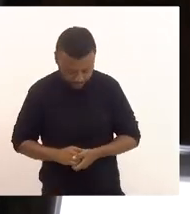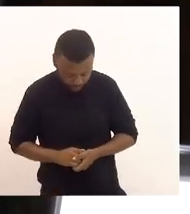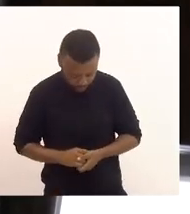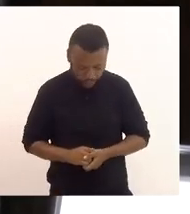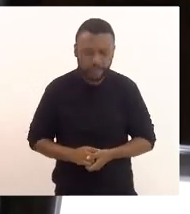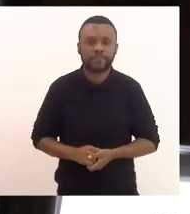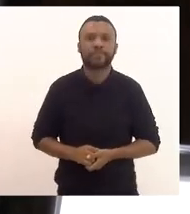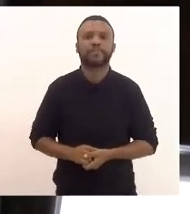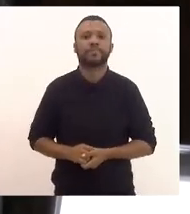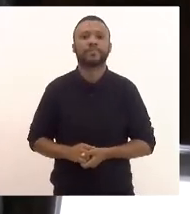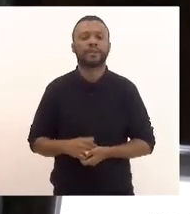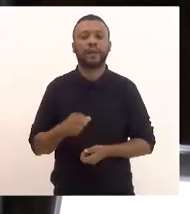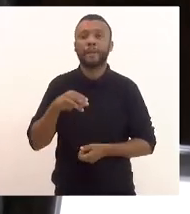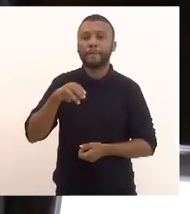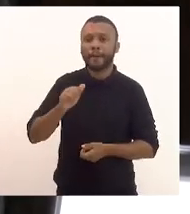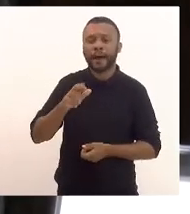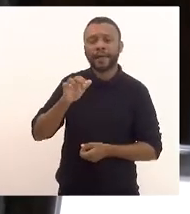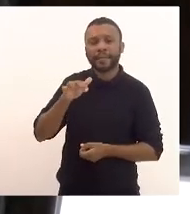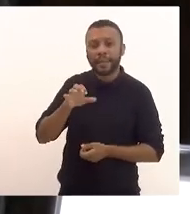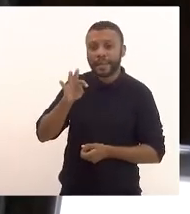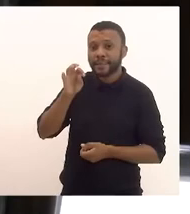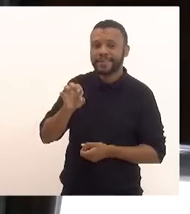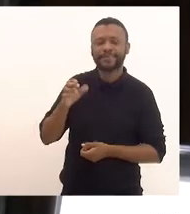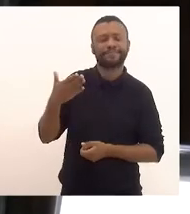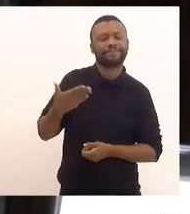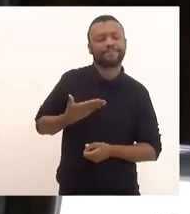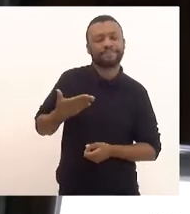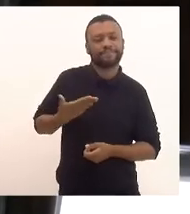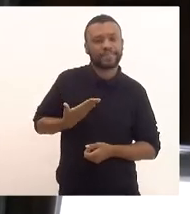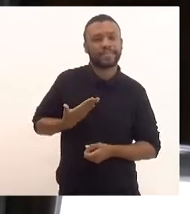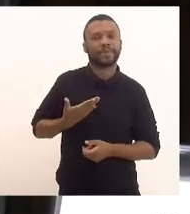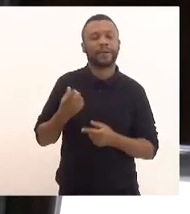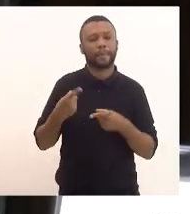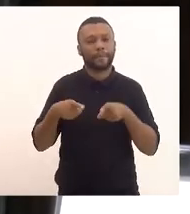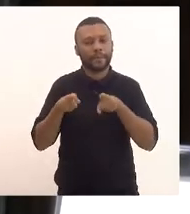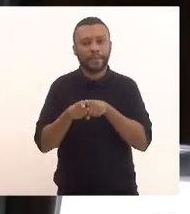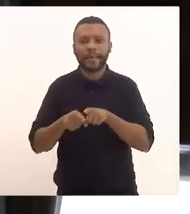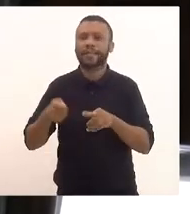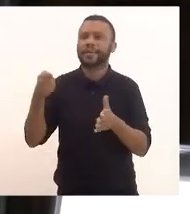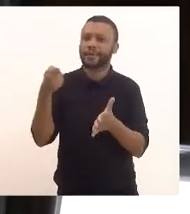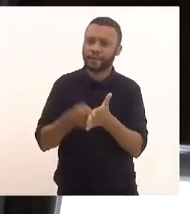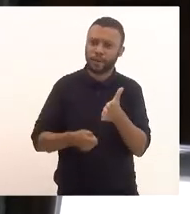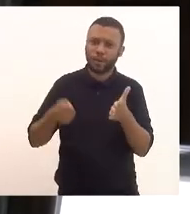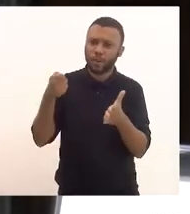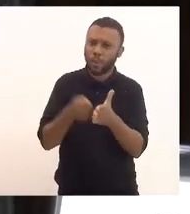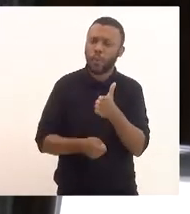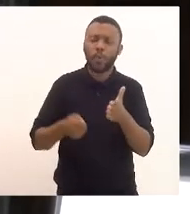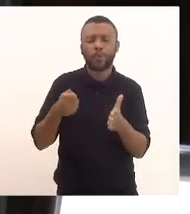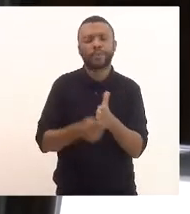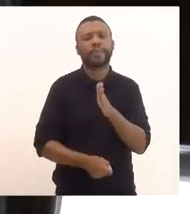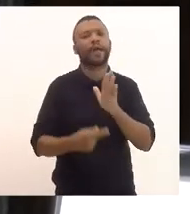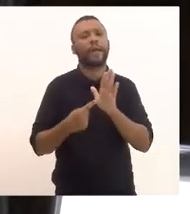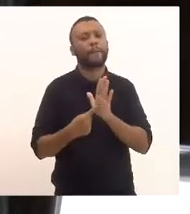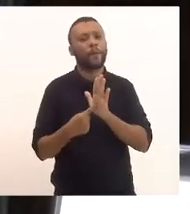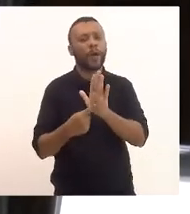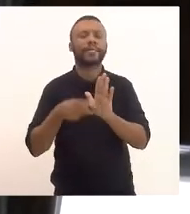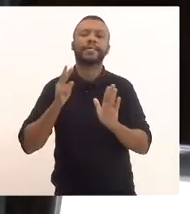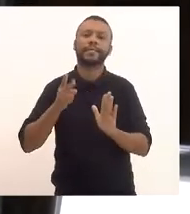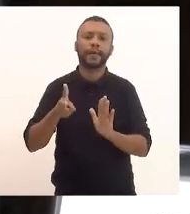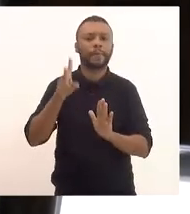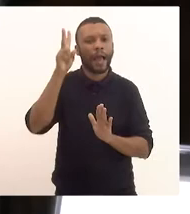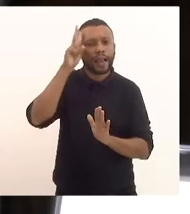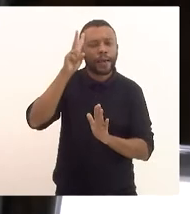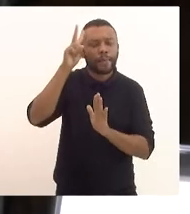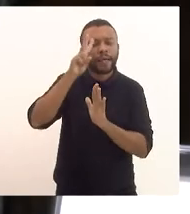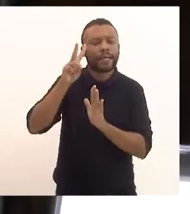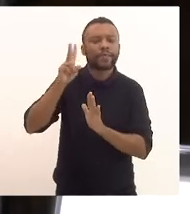dona Marinete querida né É amiga parceira lutadora e que traz sempre a lembrança